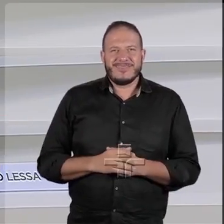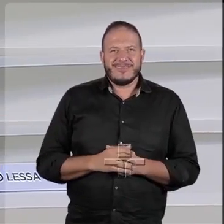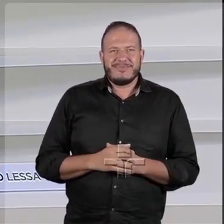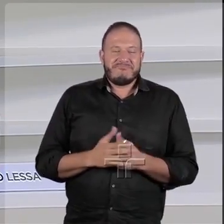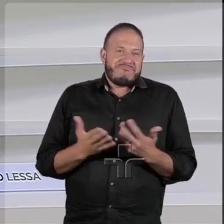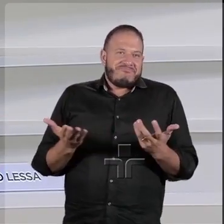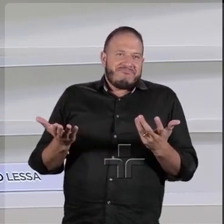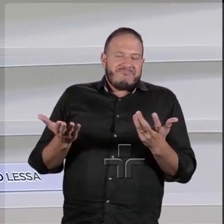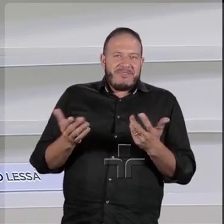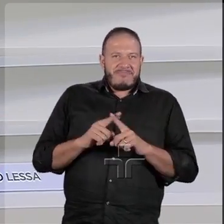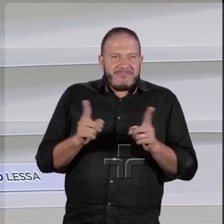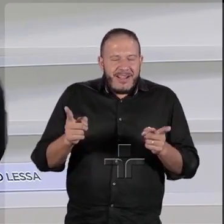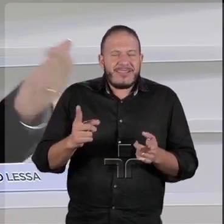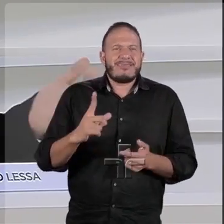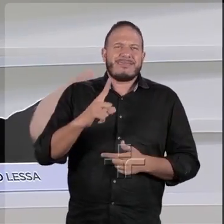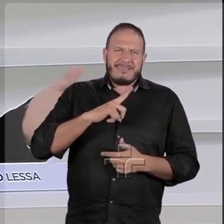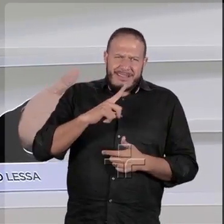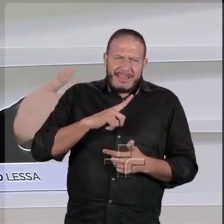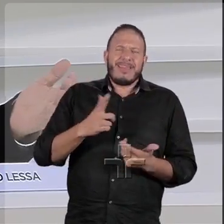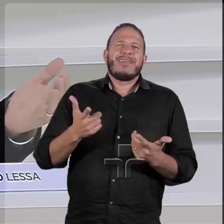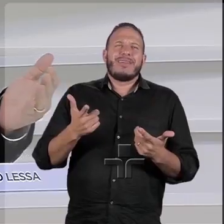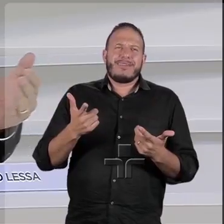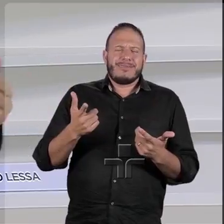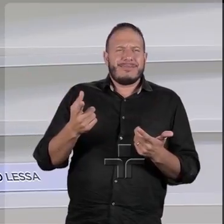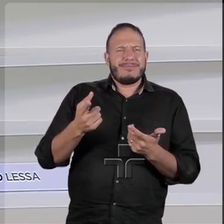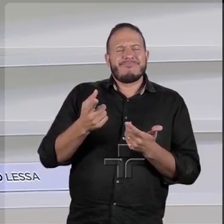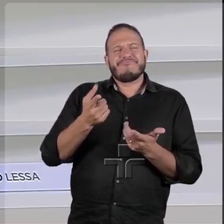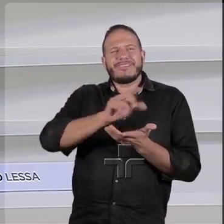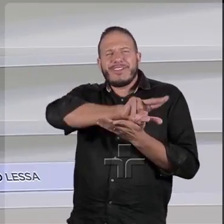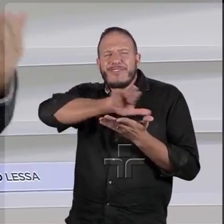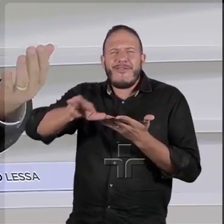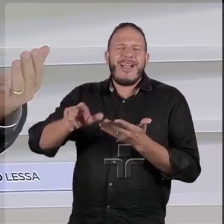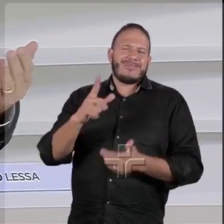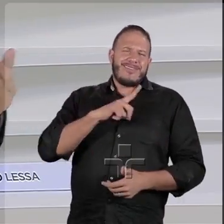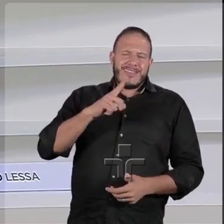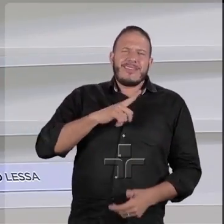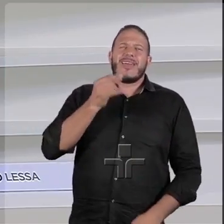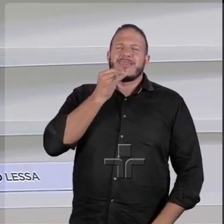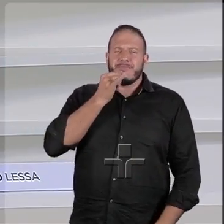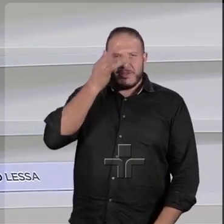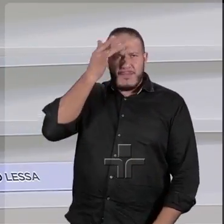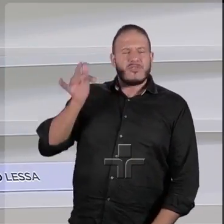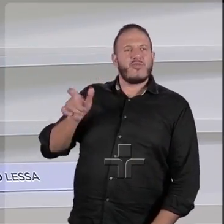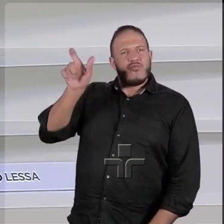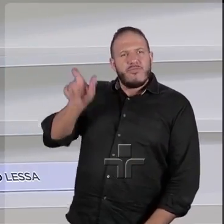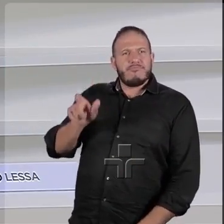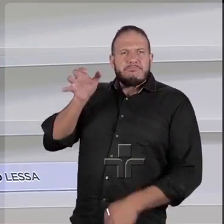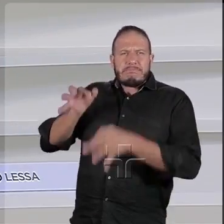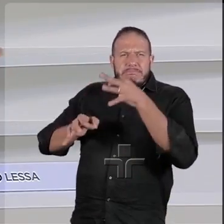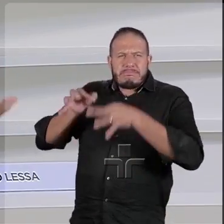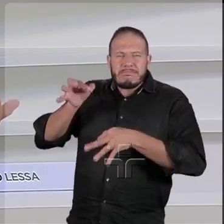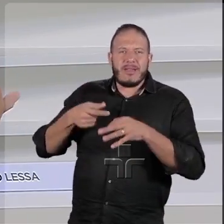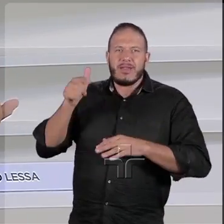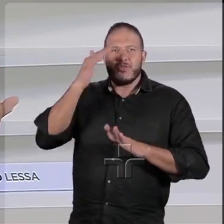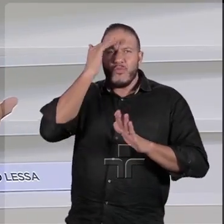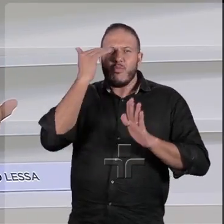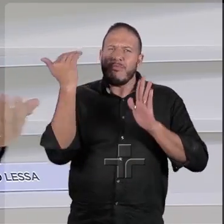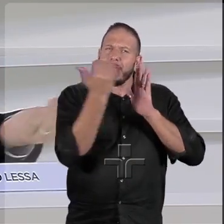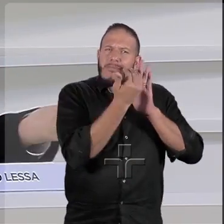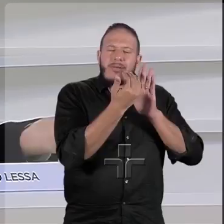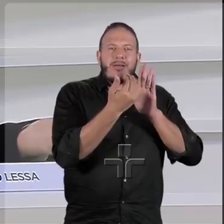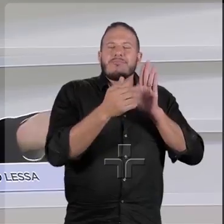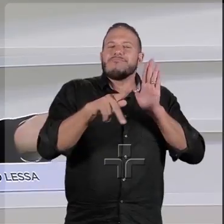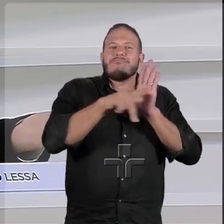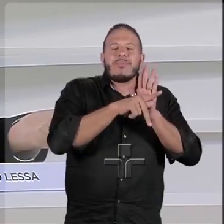Mas temos muitos exemplos, né, de magistrados que não cumpre a própria Constituição.